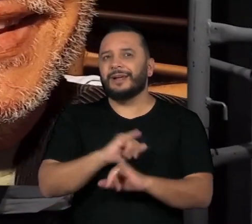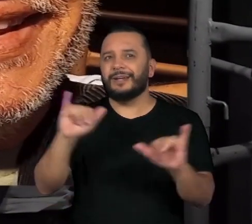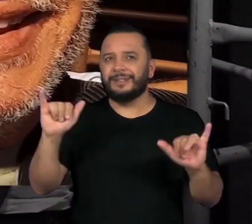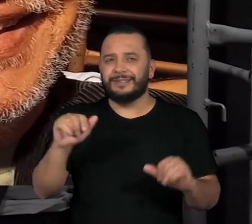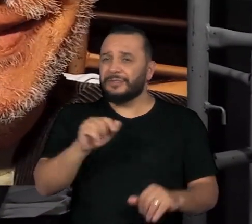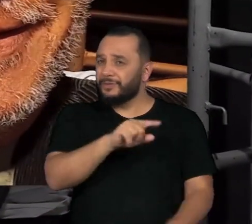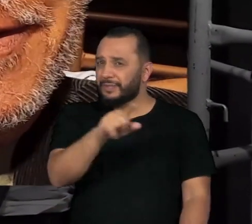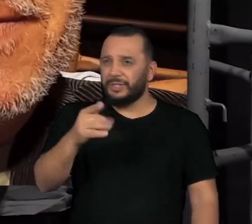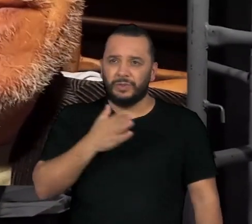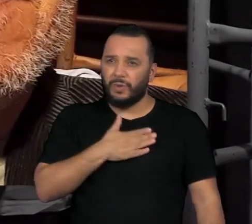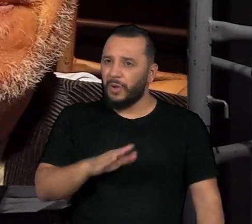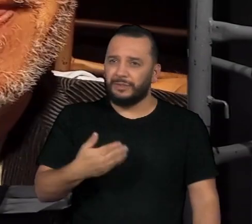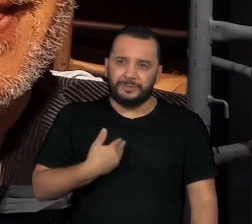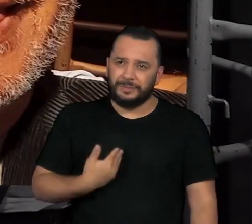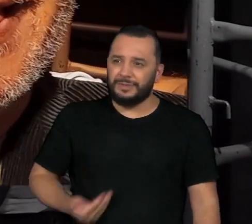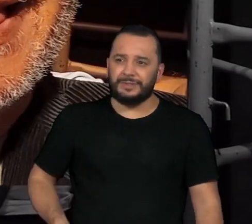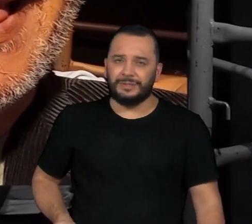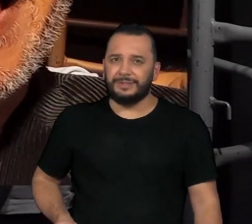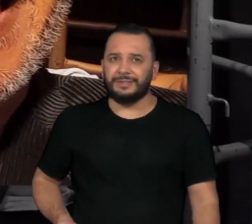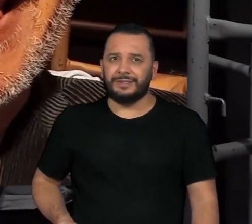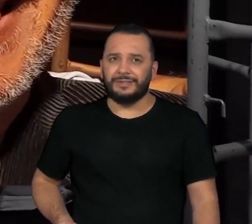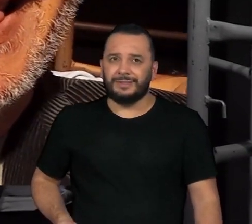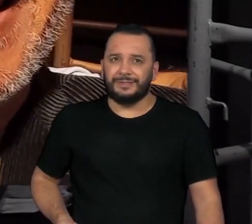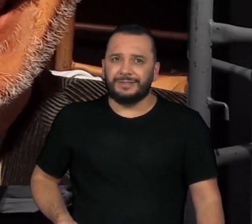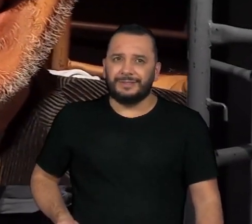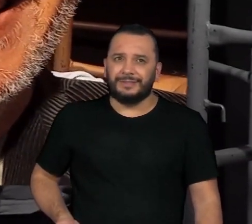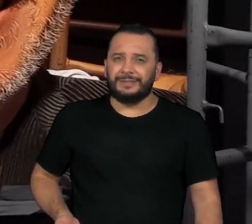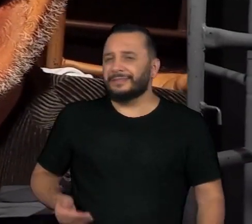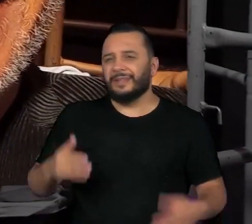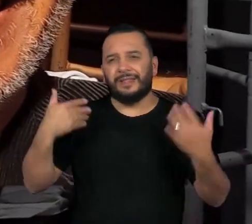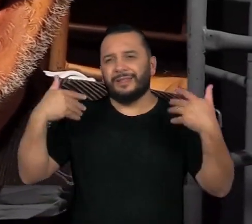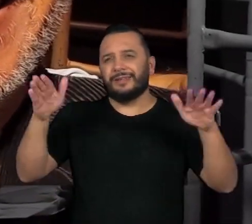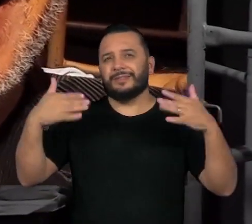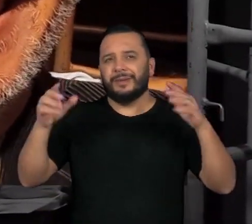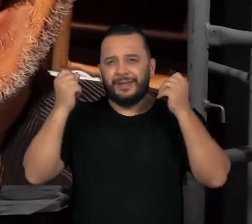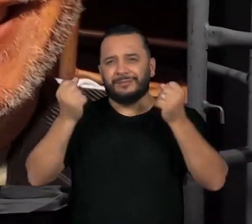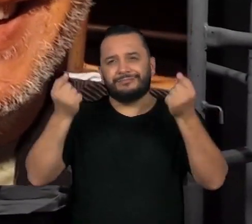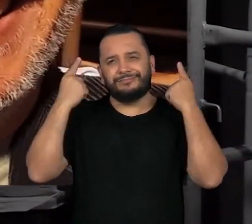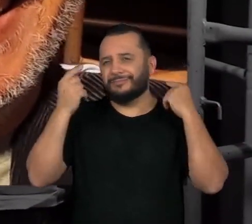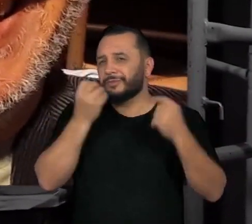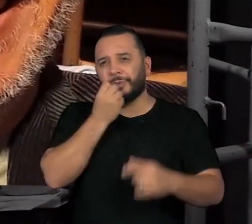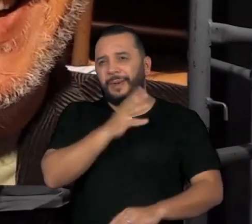Se você não gosta de mim, deixa pra lá, tá tudo bem.